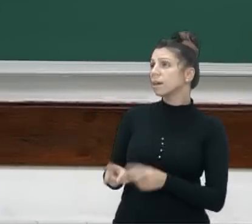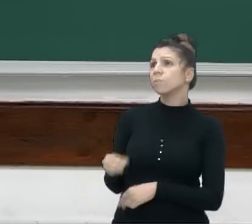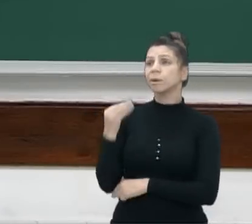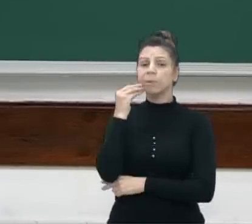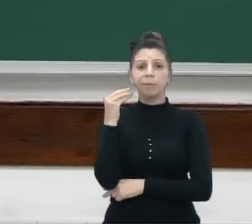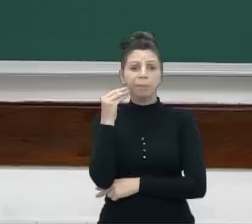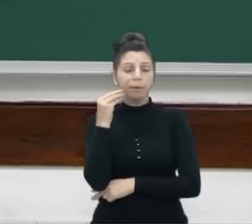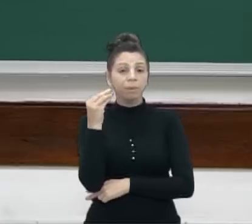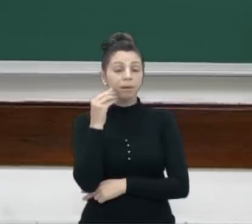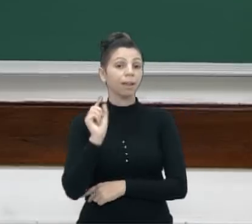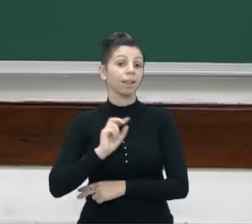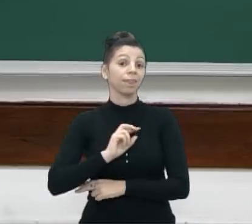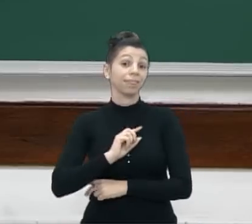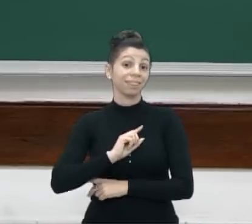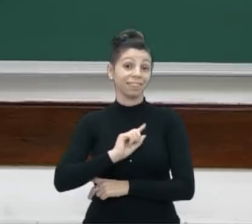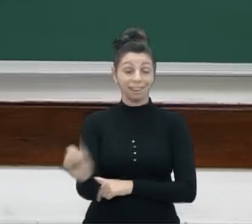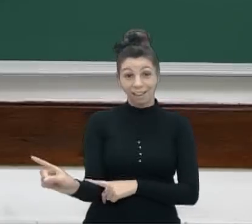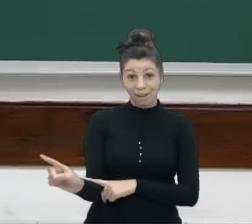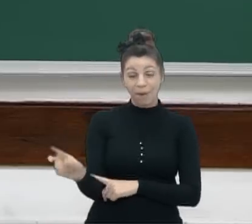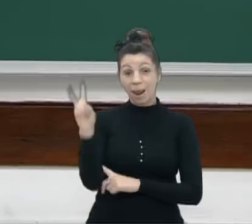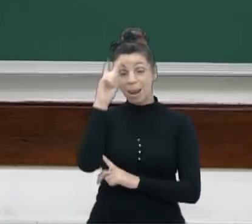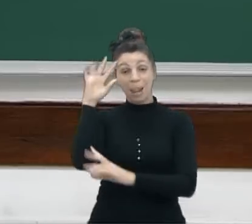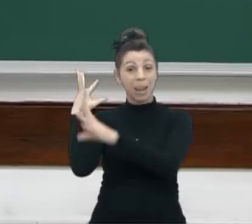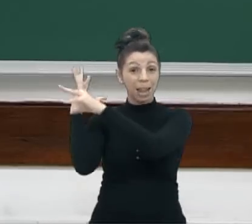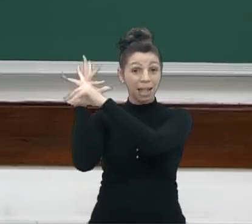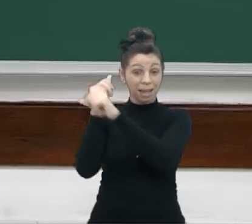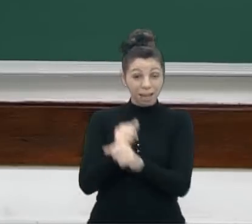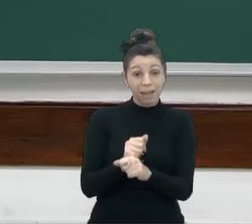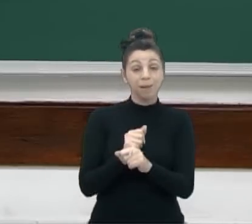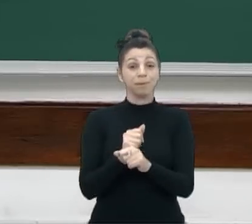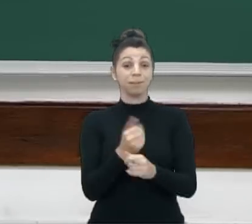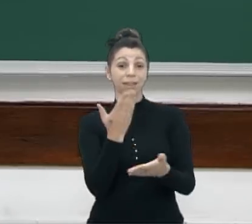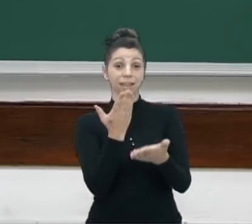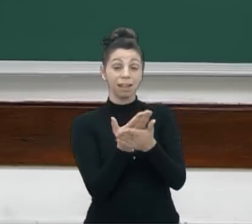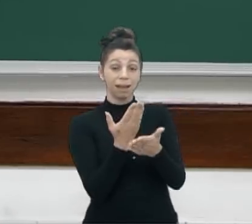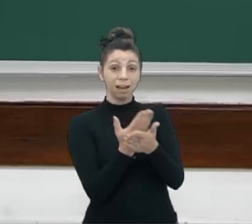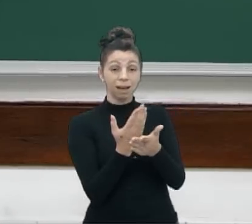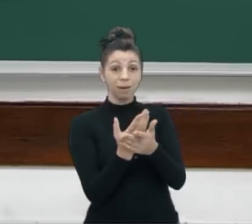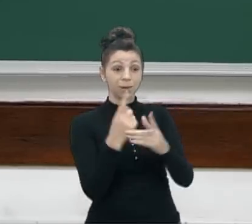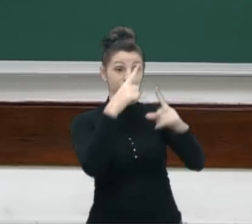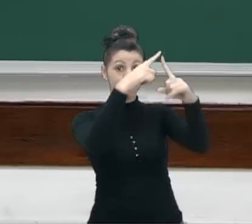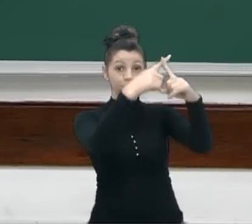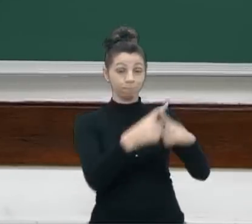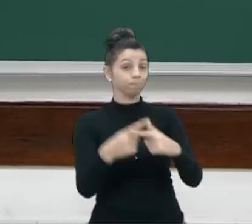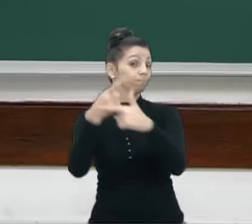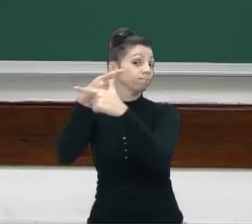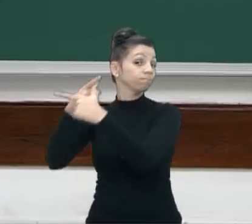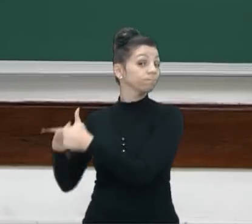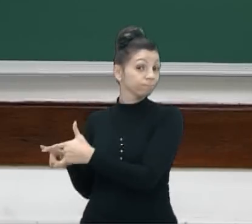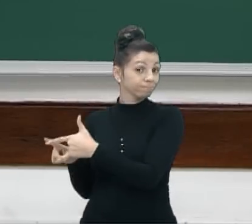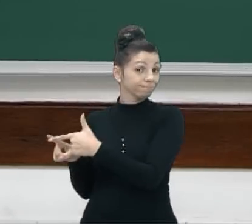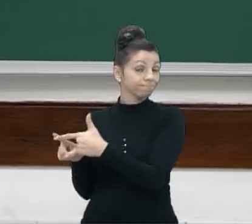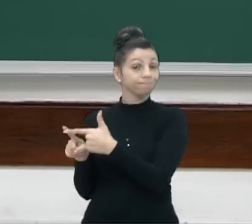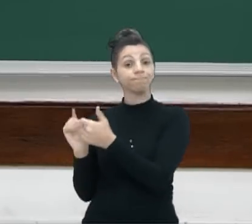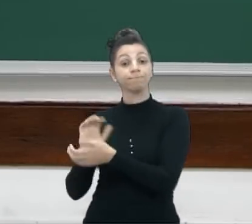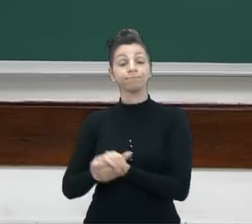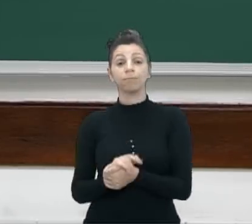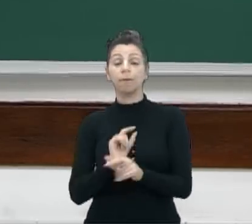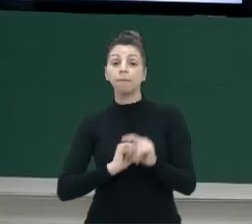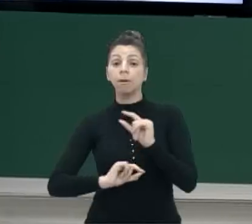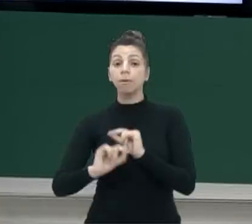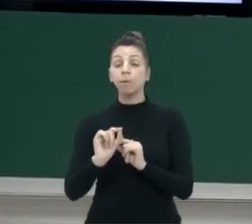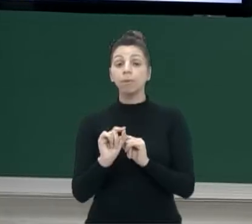tentativa? Não, lembra também da aula de múltiplos e divisores? Na aula de múltiplos e divisores, a gente falou